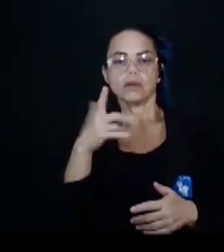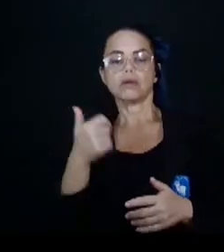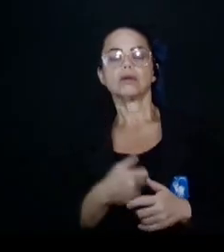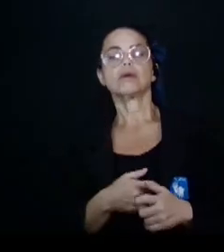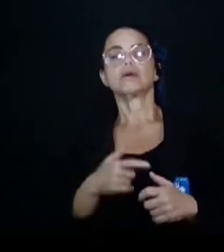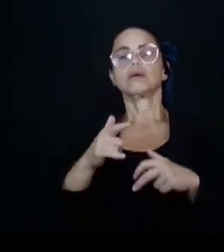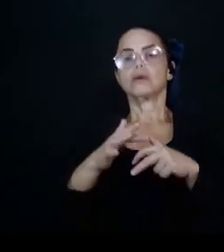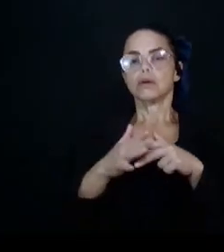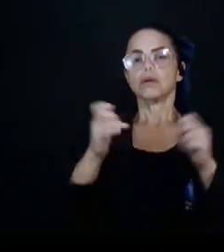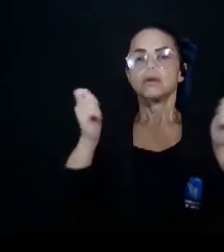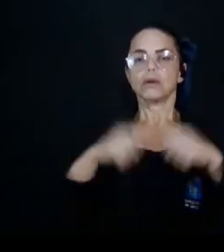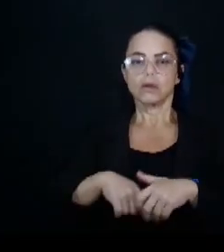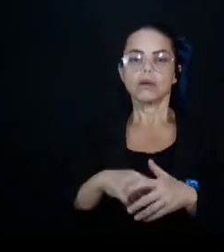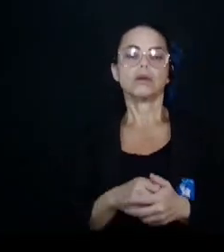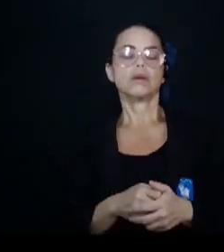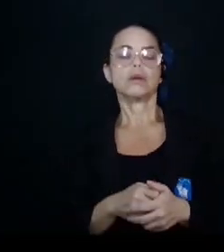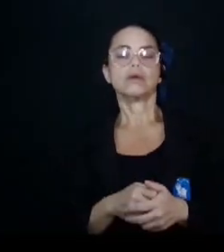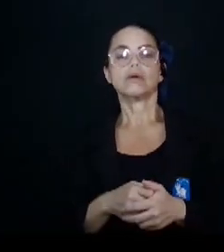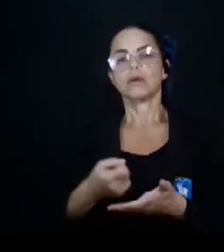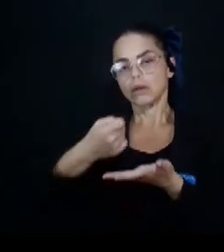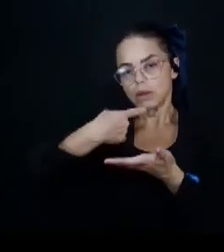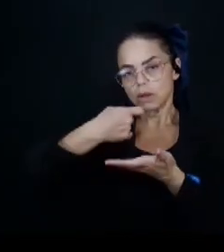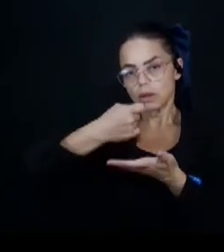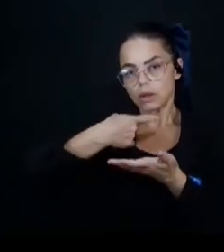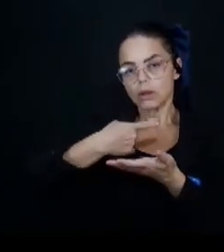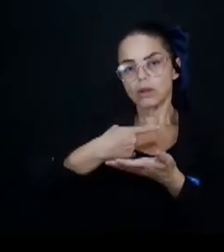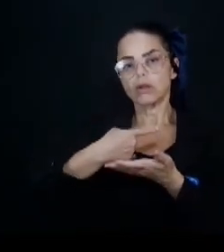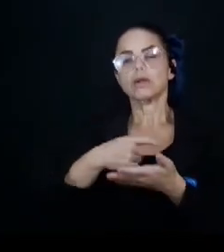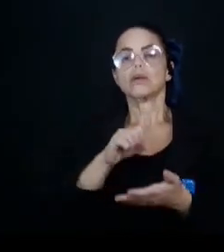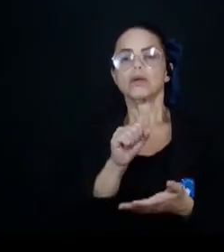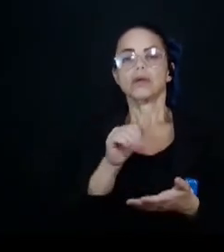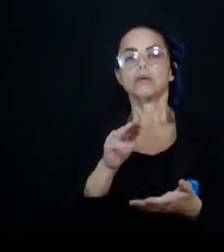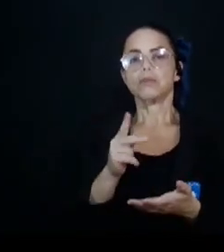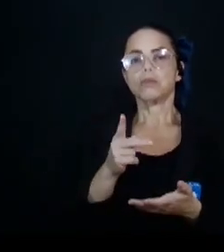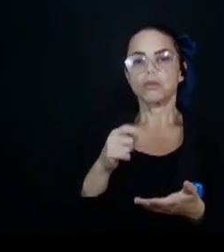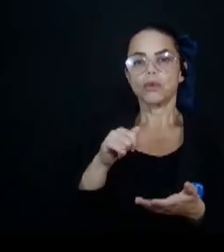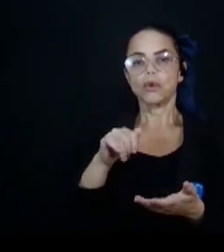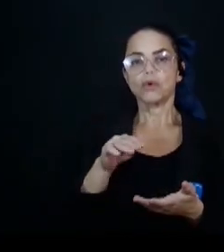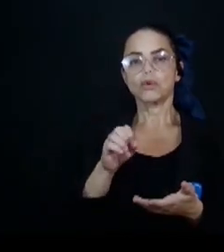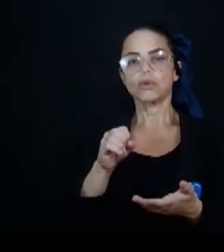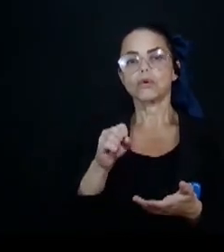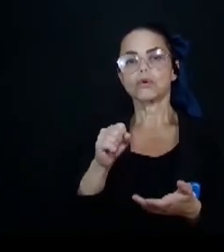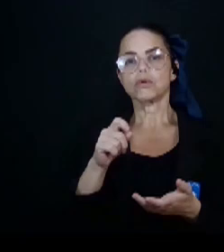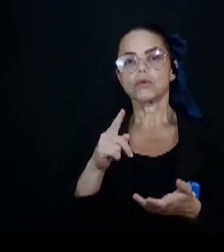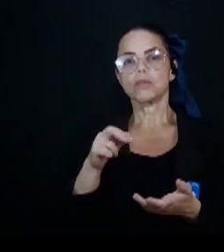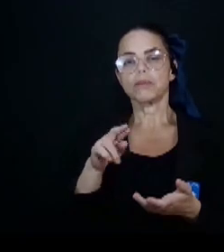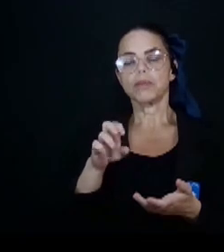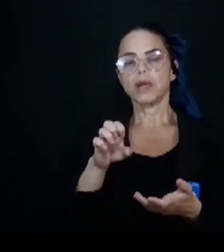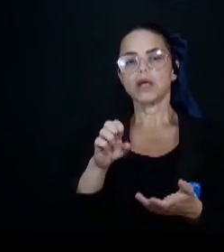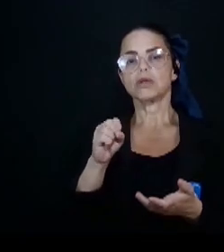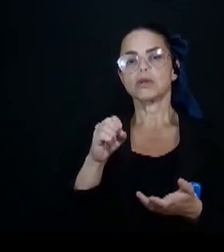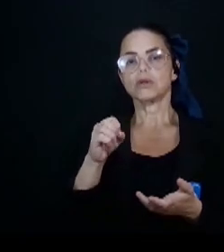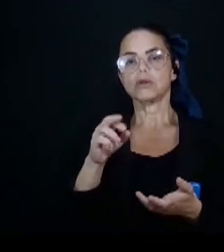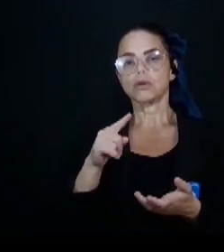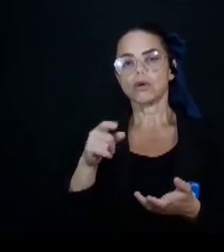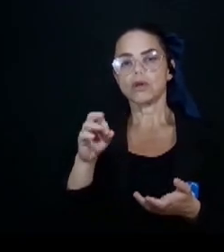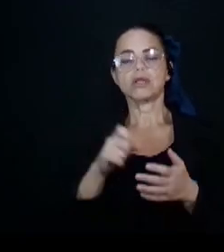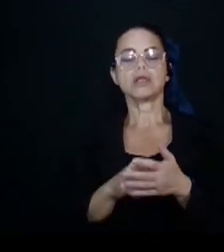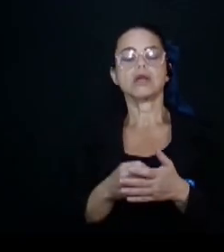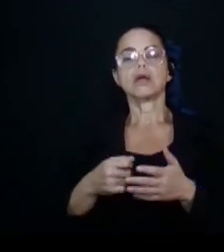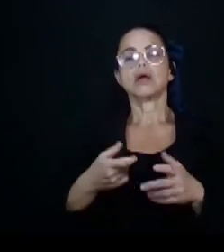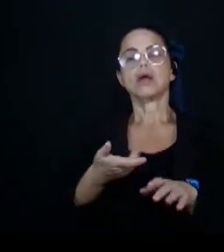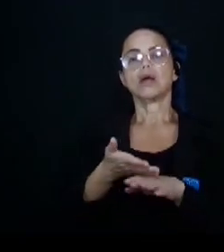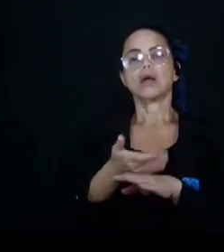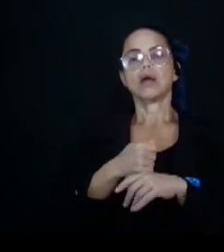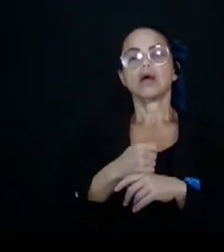Ele vai tomar os remédios imunossupressores, ele vai tomar alguns remédios de antibactérias, antivirais em relação